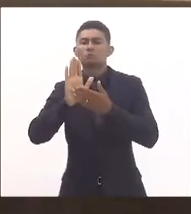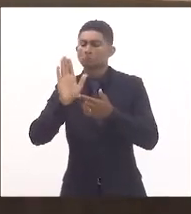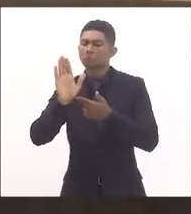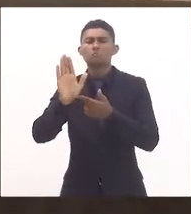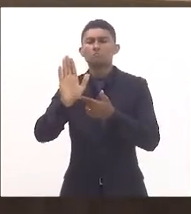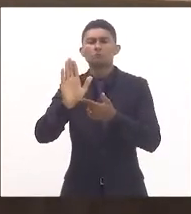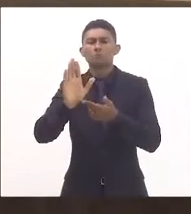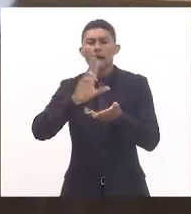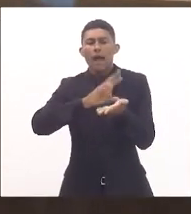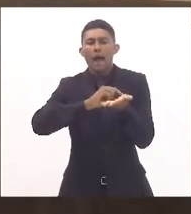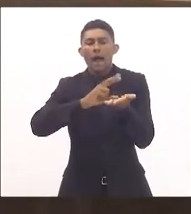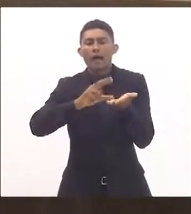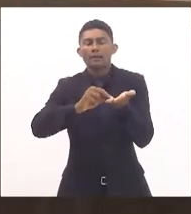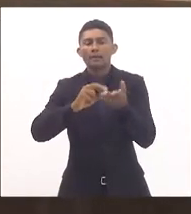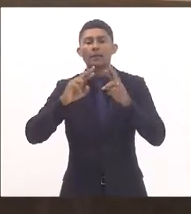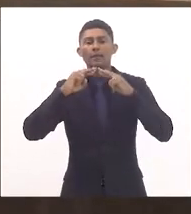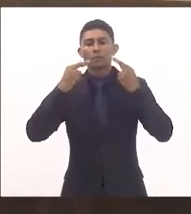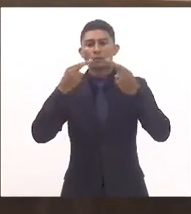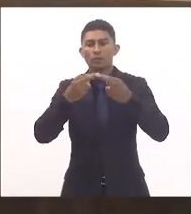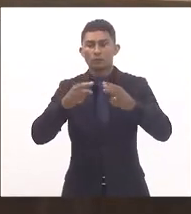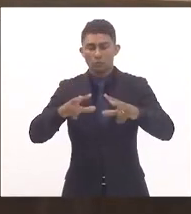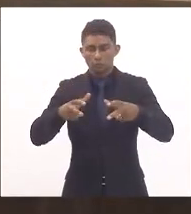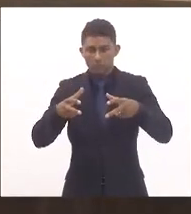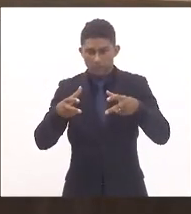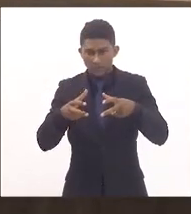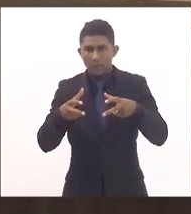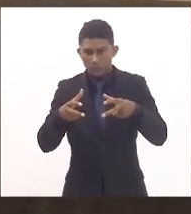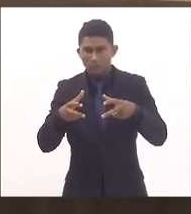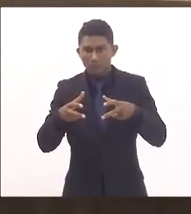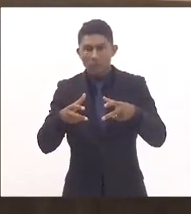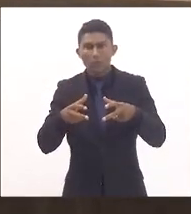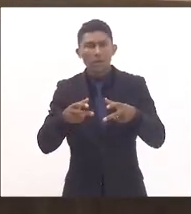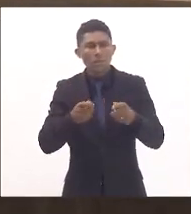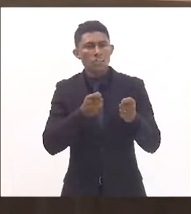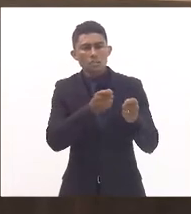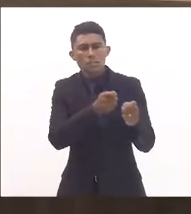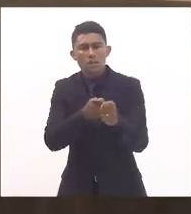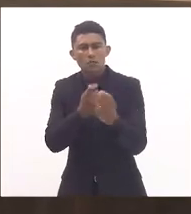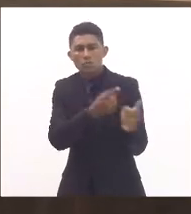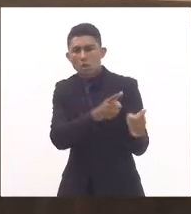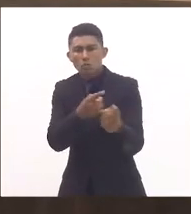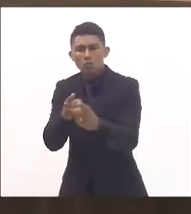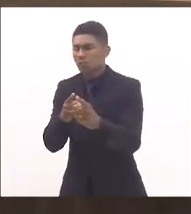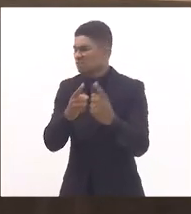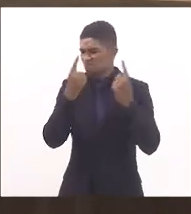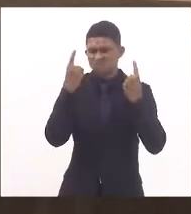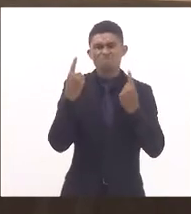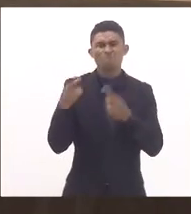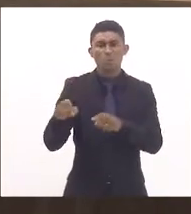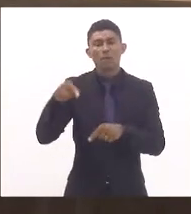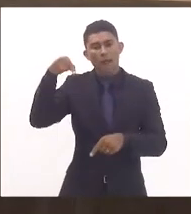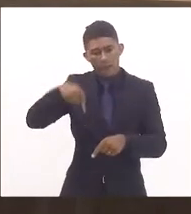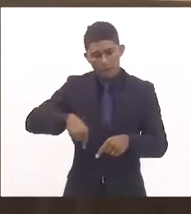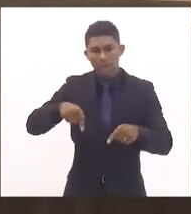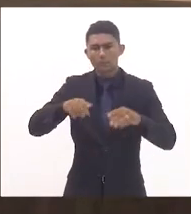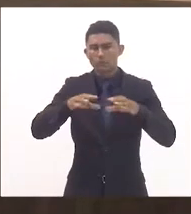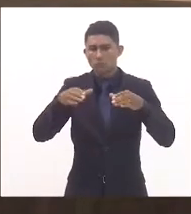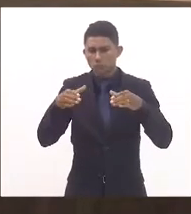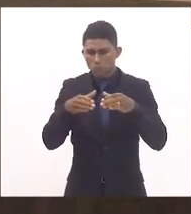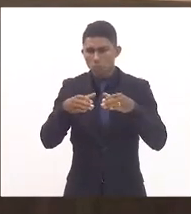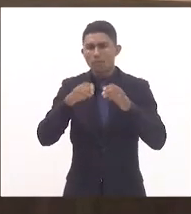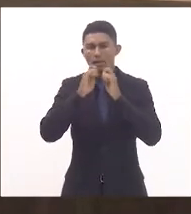do Comitê Estadual de Prevenção e Combate à Tortura. Um comitê que funciona aqui na LERJ e que tem